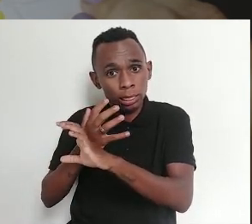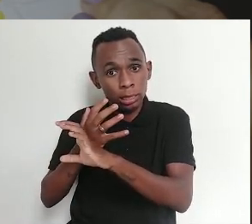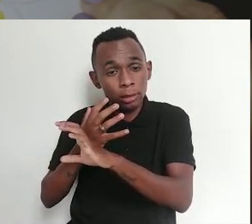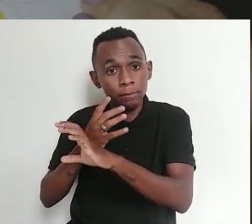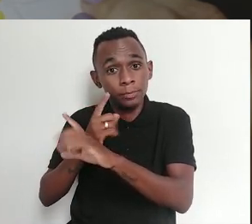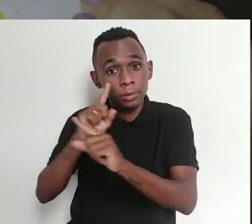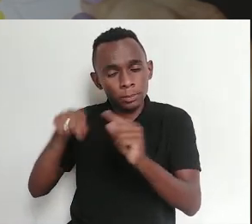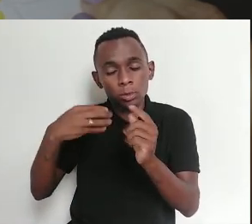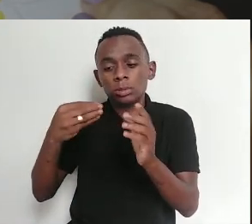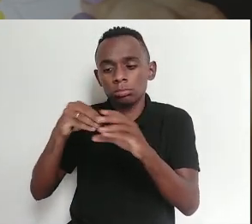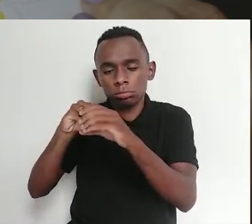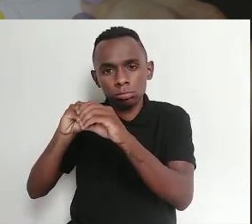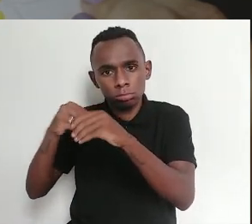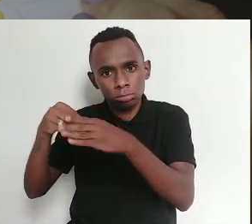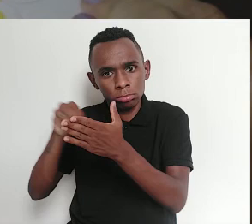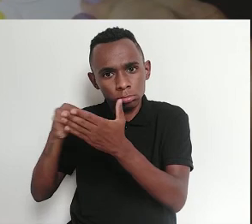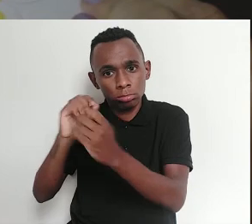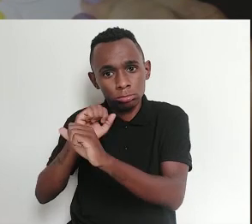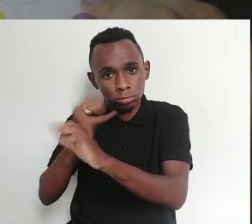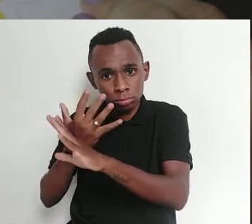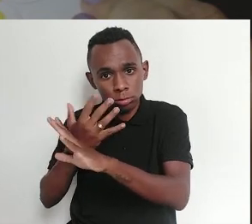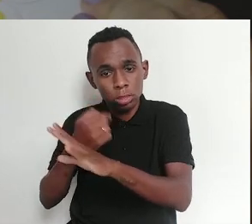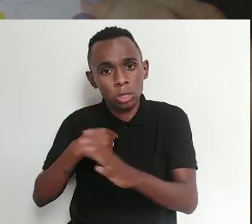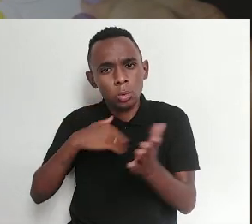com ele bem sequinho, eu tiro o excesso de tinta.